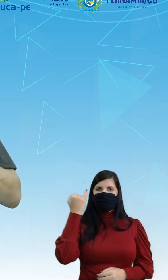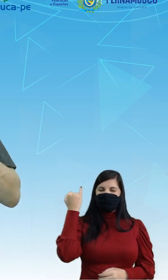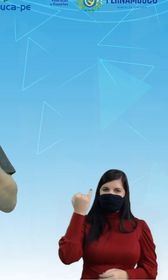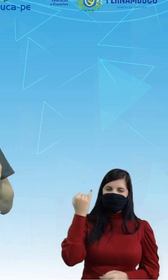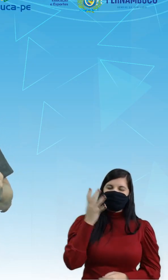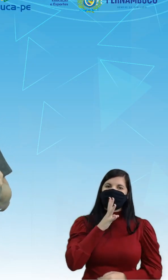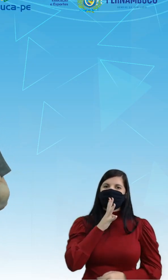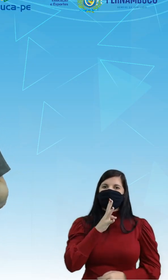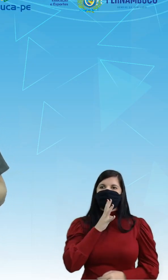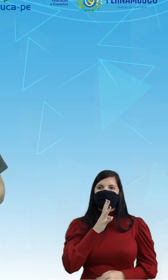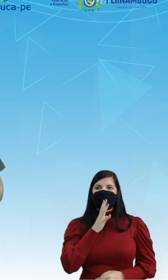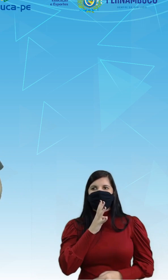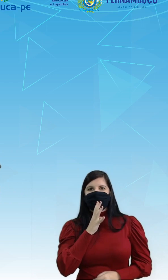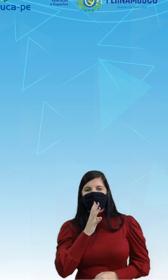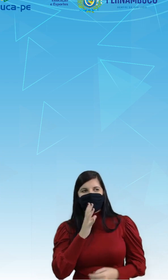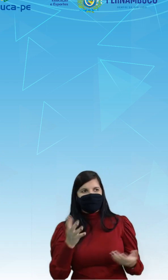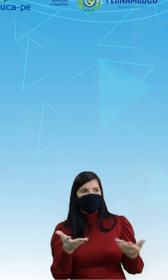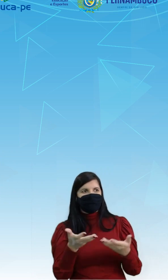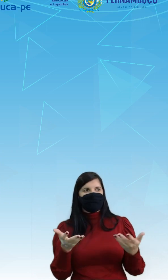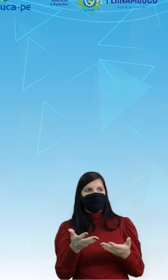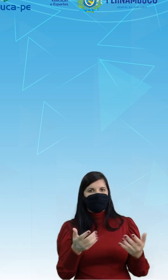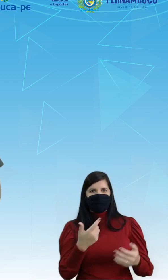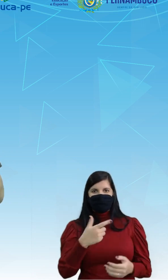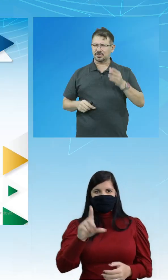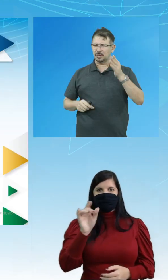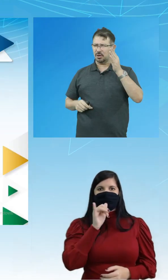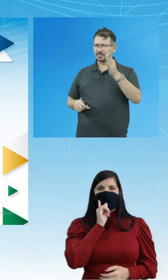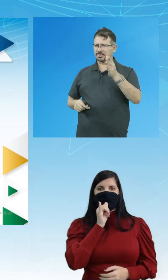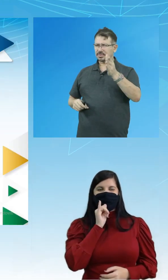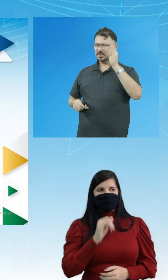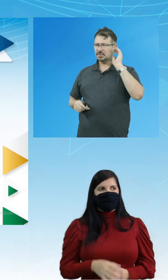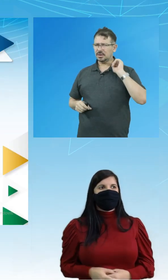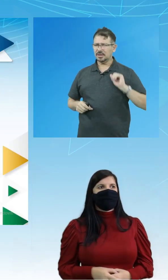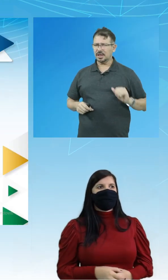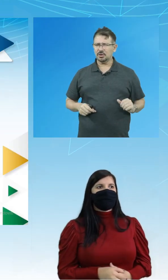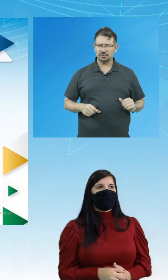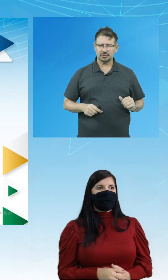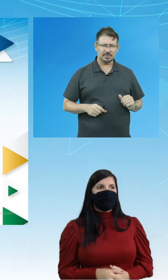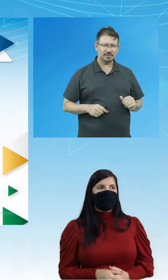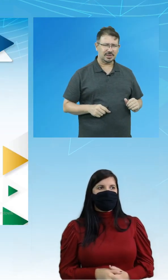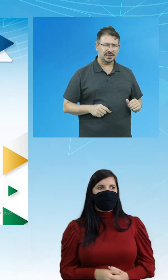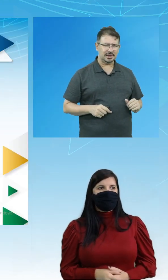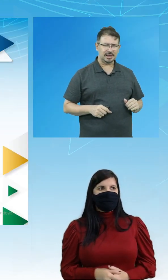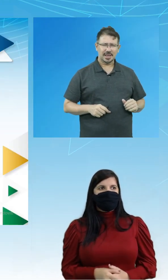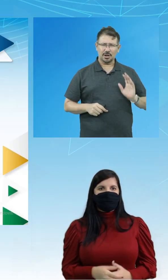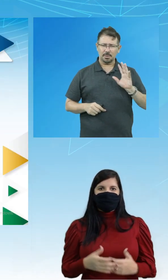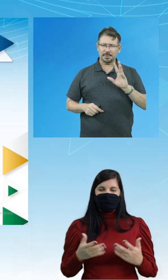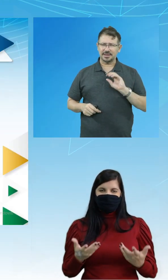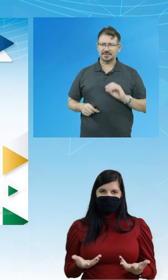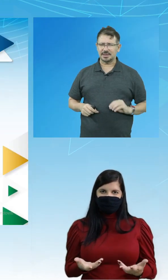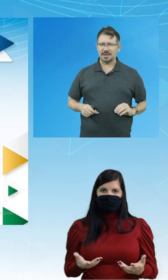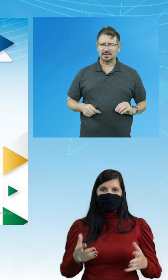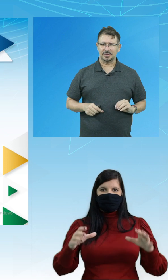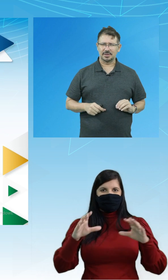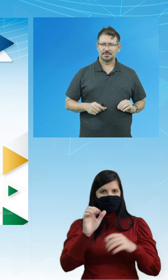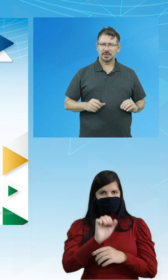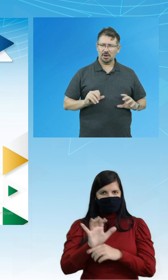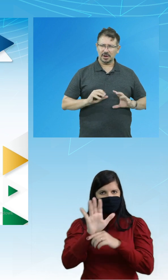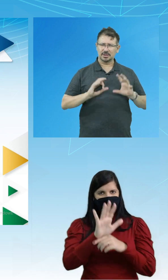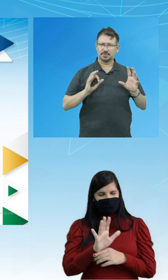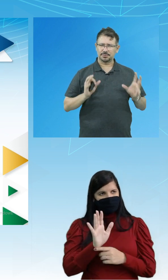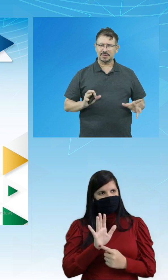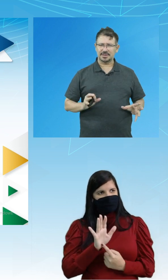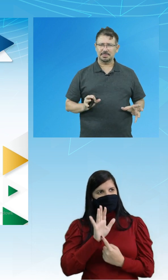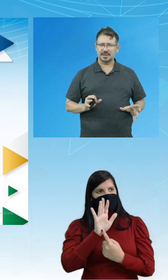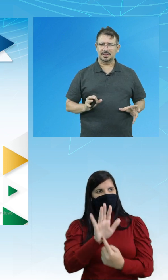de conhecer. Veja só aqui, olha só o que é que nós temos aqui. Acompanhe essa imagem.